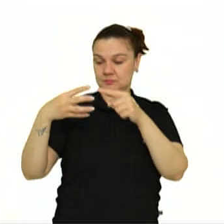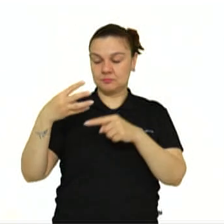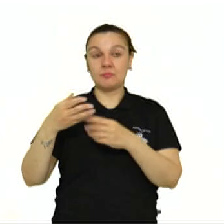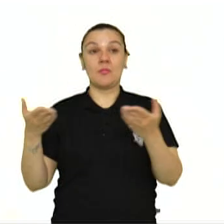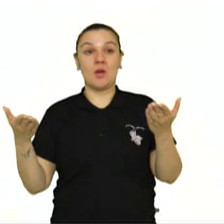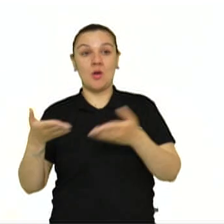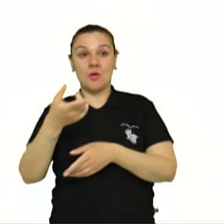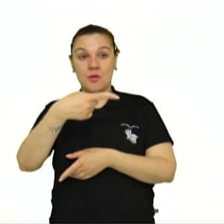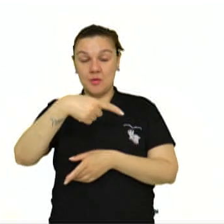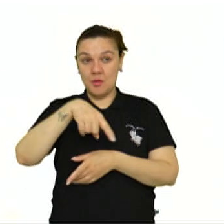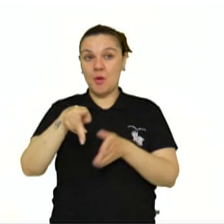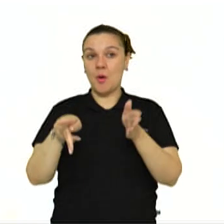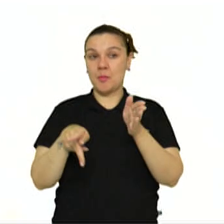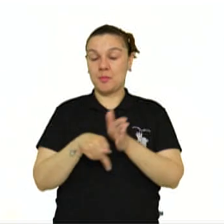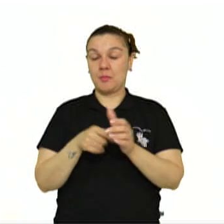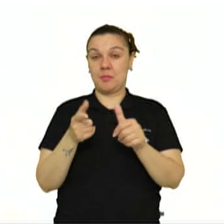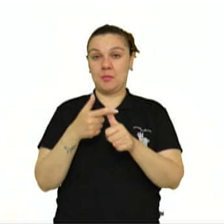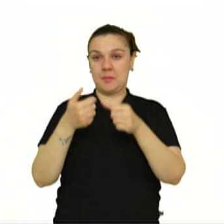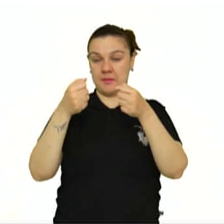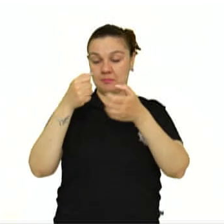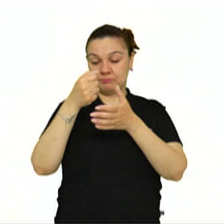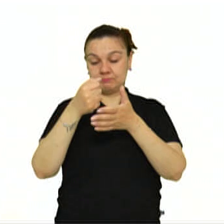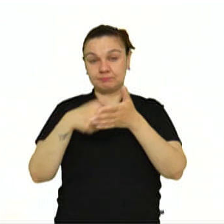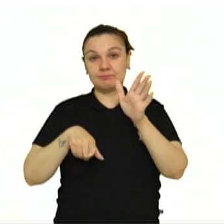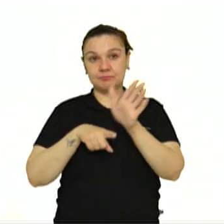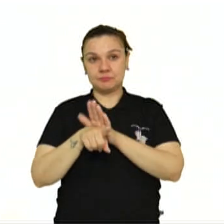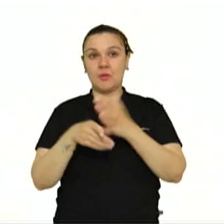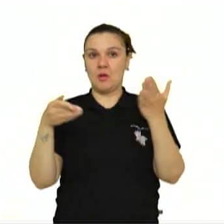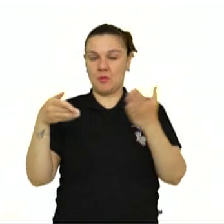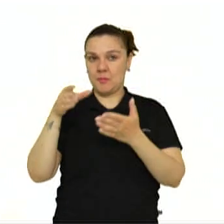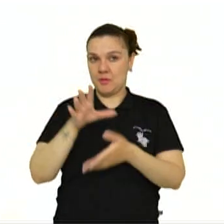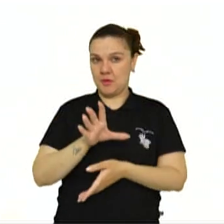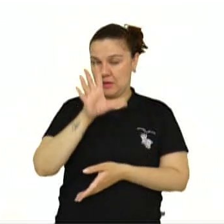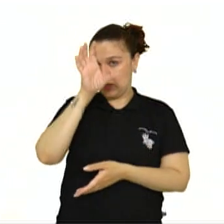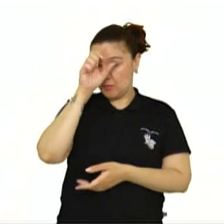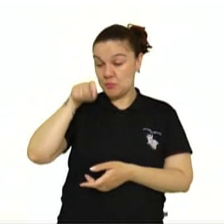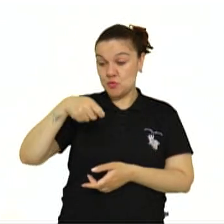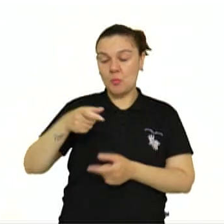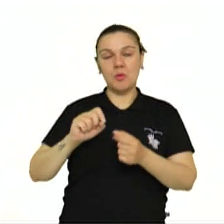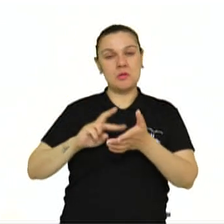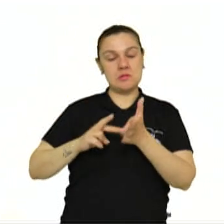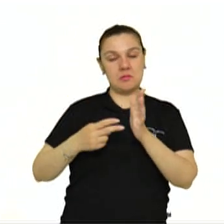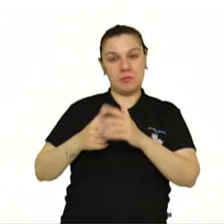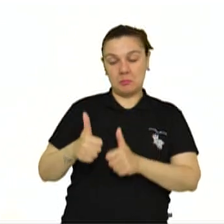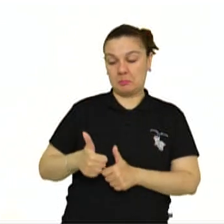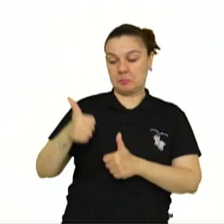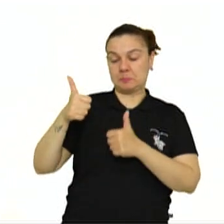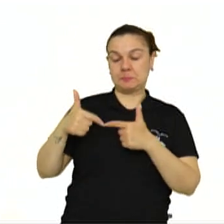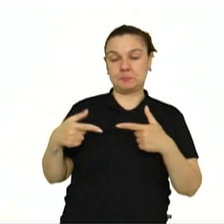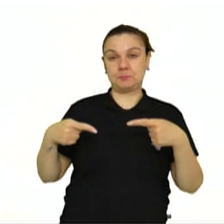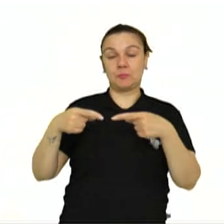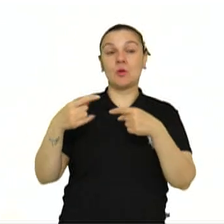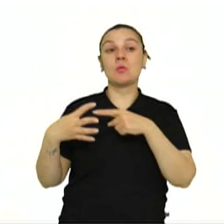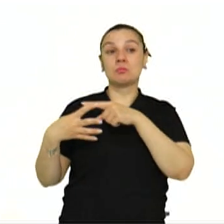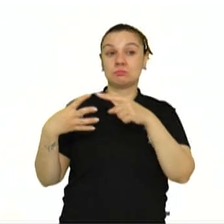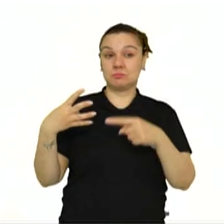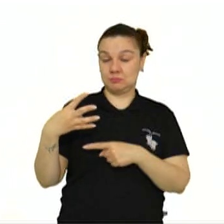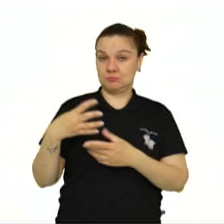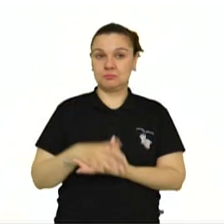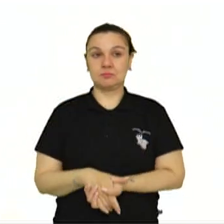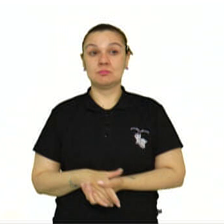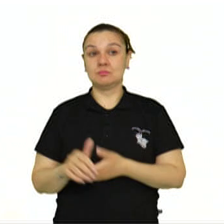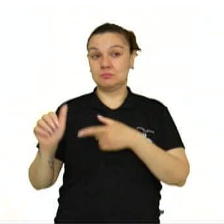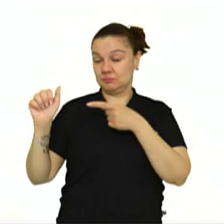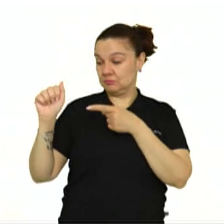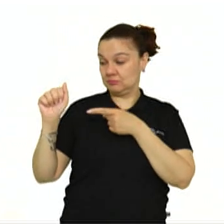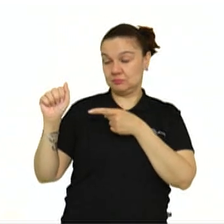Agora a gente vai para o nosso primeiro exercício. Agora que você aprendeu sobre os grandes slams, quais são eles? Letra